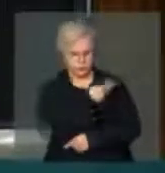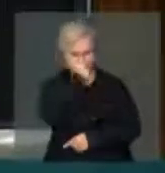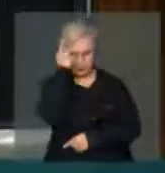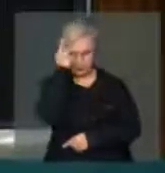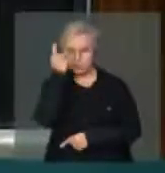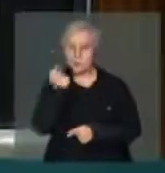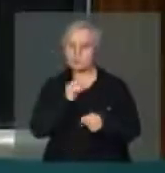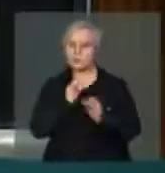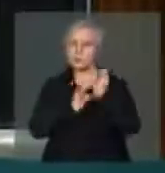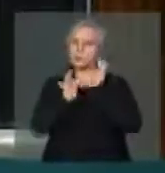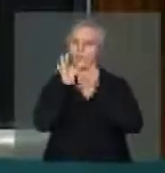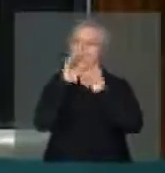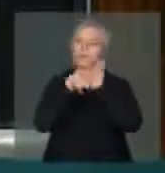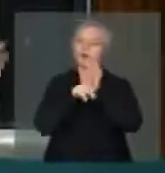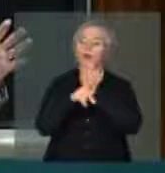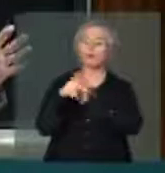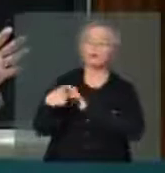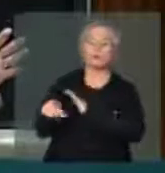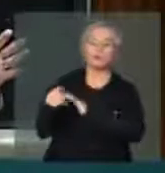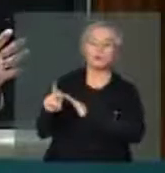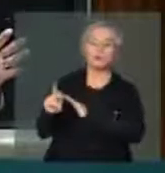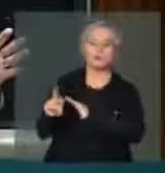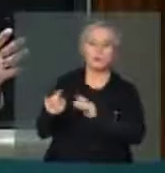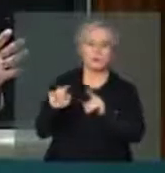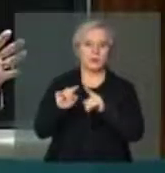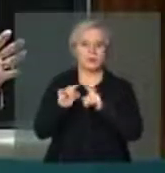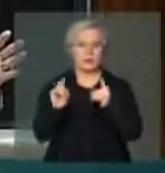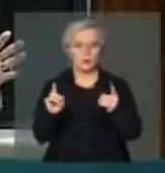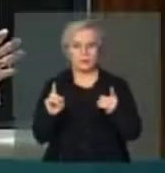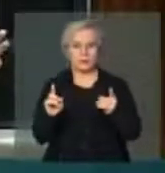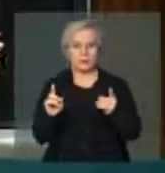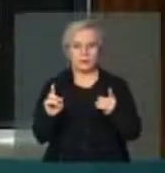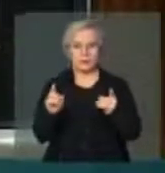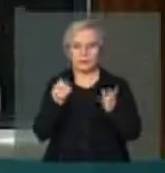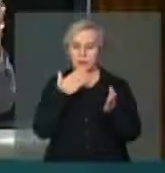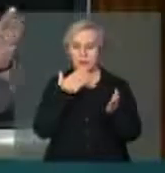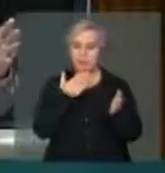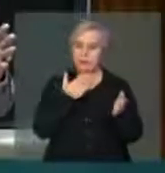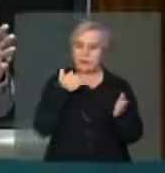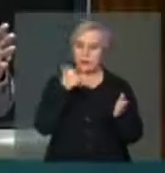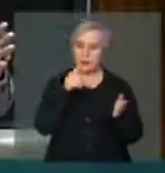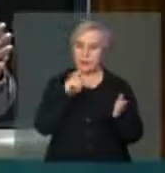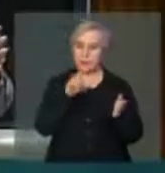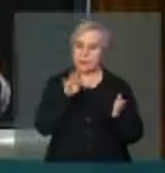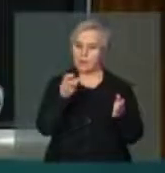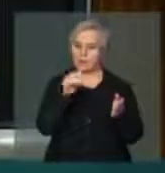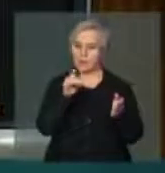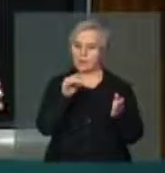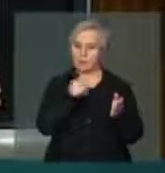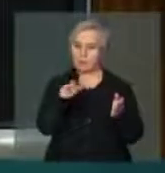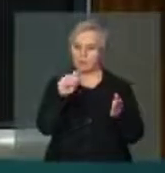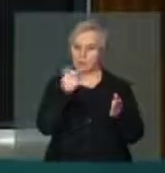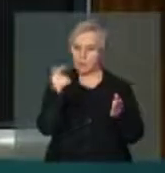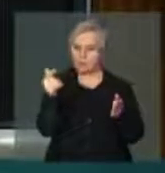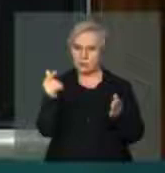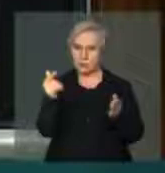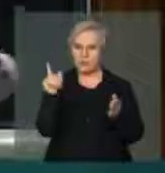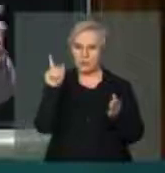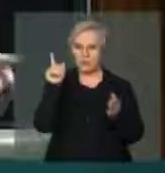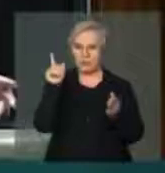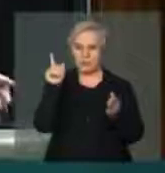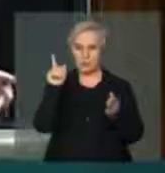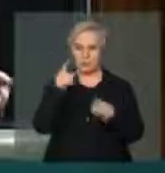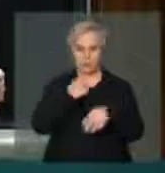tecnologia das suas... Só não tem um vinho melhor do que o de Petrolina, porque o Papa, quando veio ao Brasil, ele escolheu um vinho lá de Lagoa